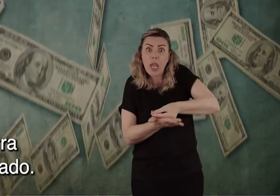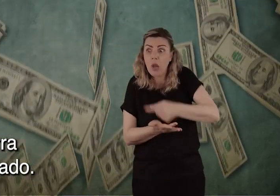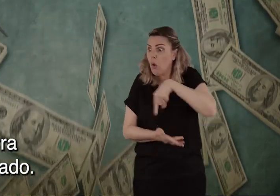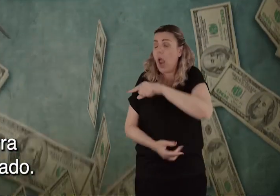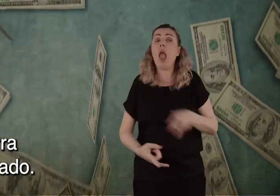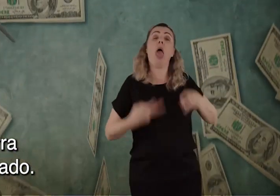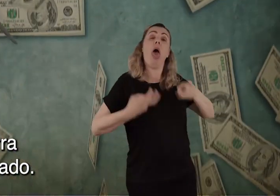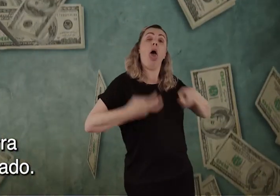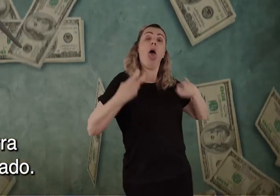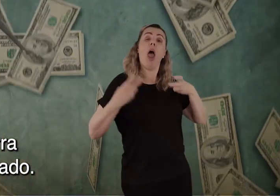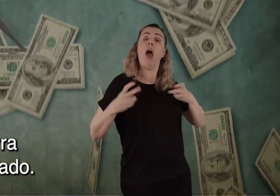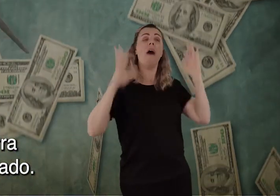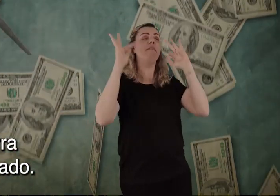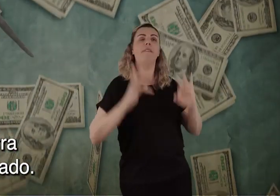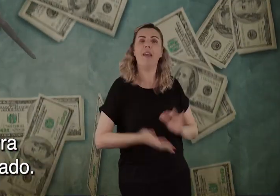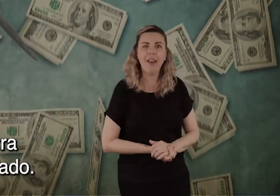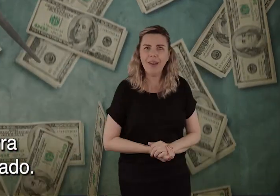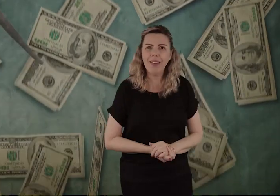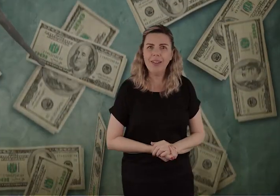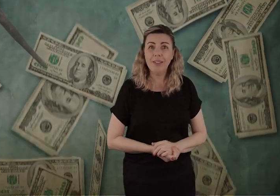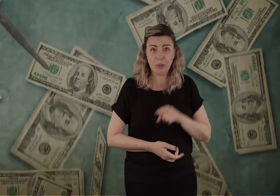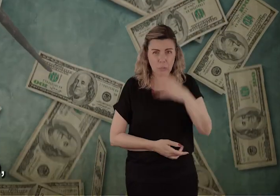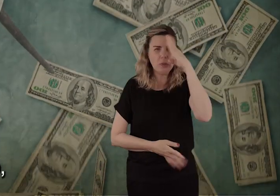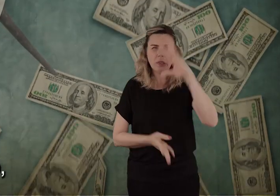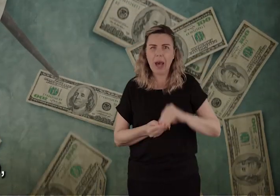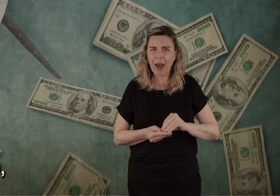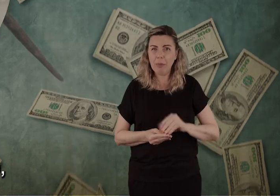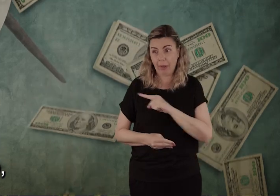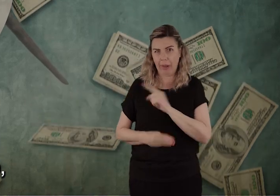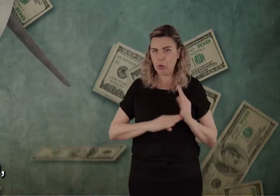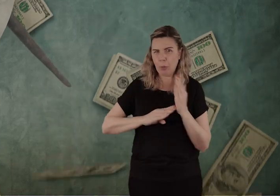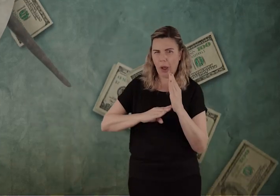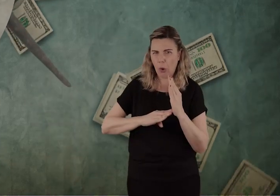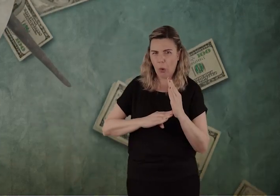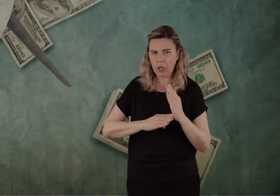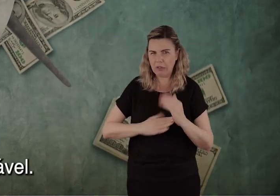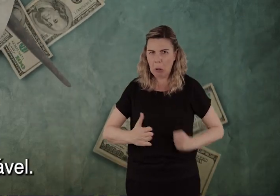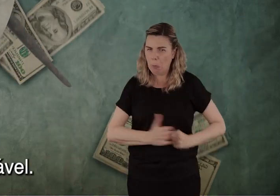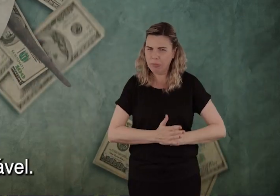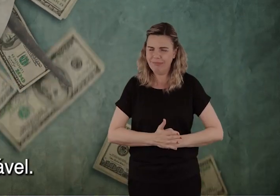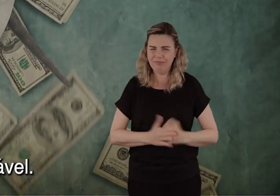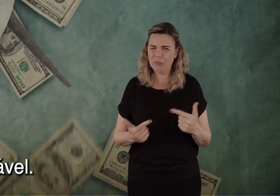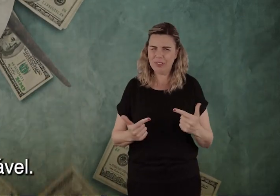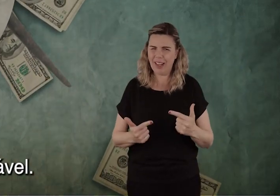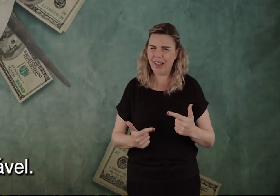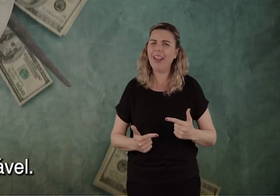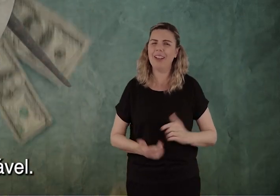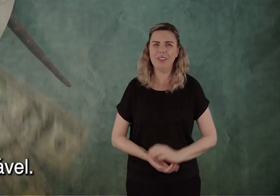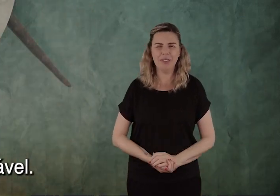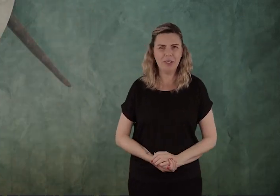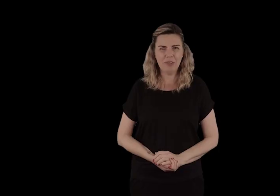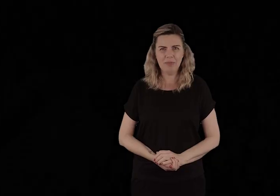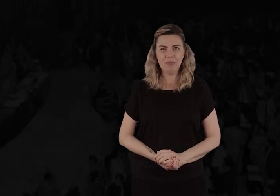dinheiro quem alimenta a farra dos tubarões do mercado. E como você sabe, A fome deles é